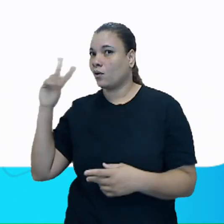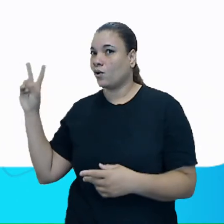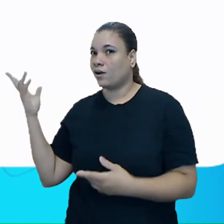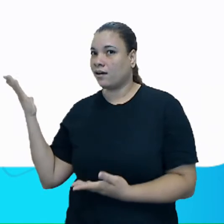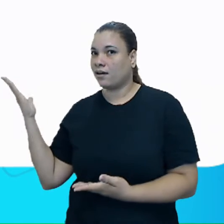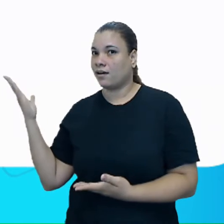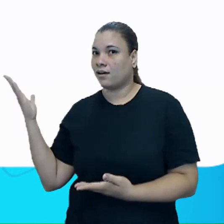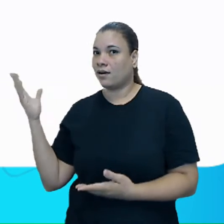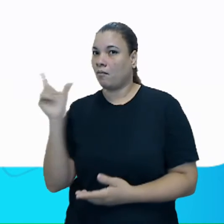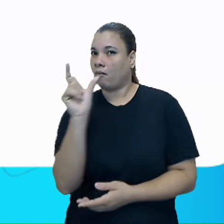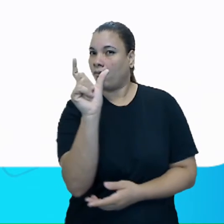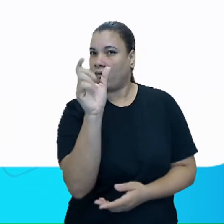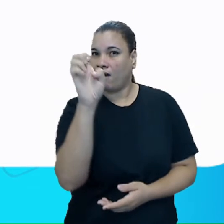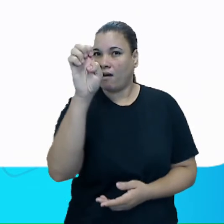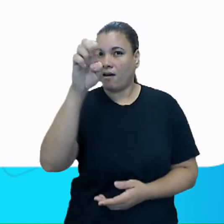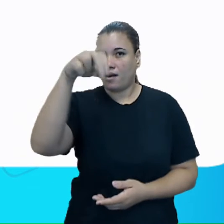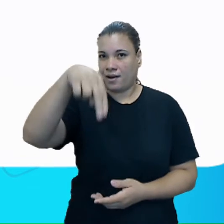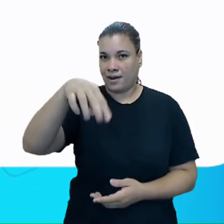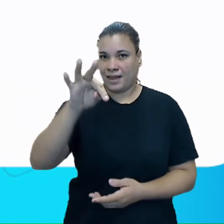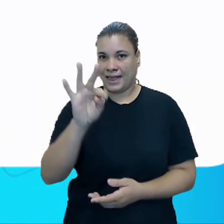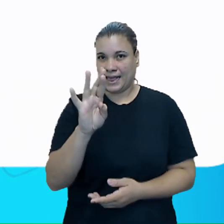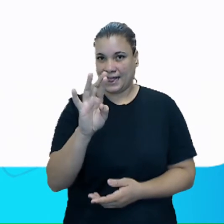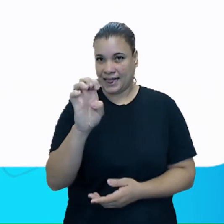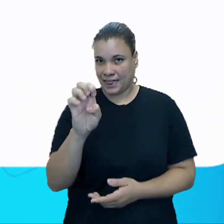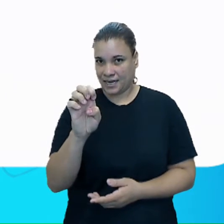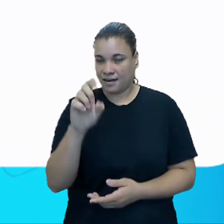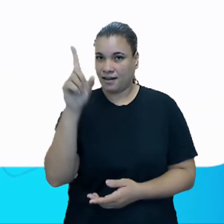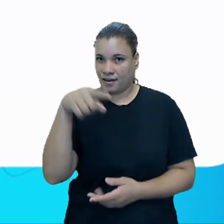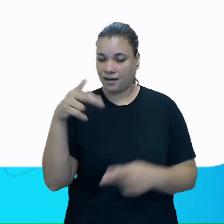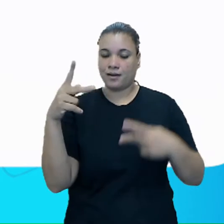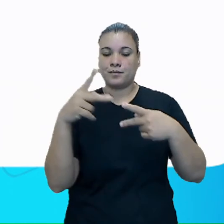Indireto tem que ter preposição. E aí